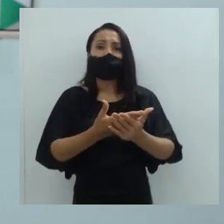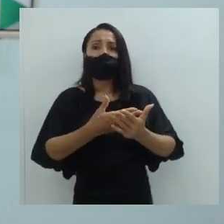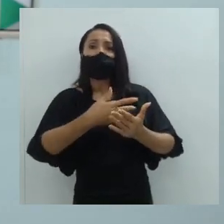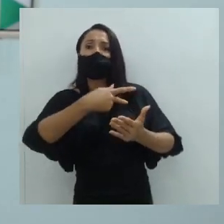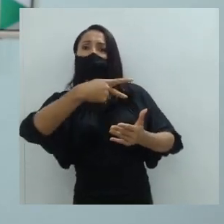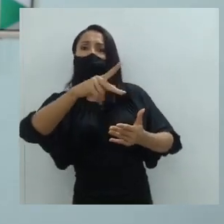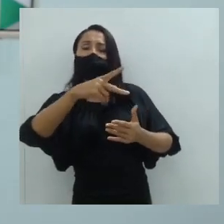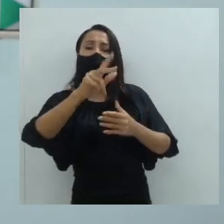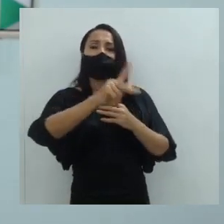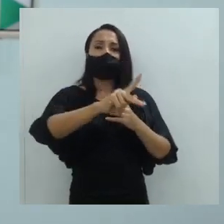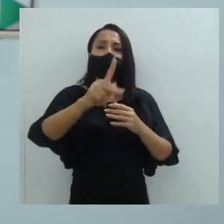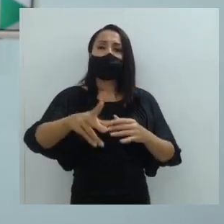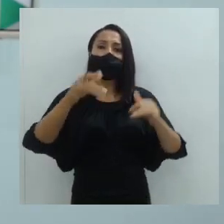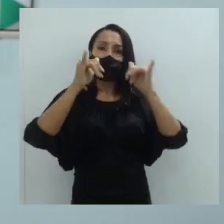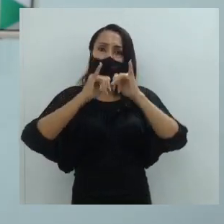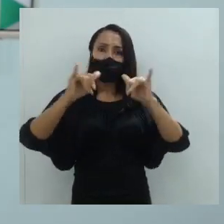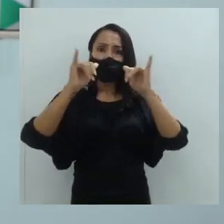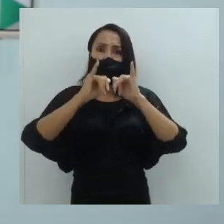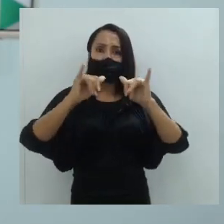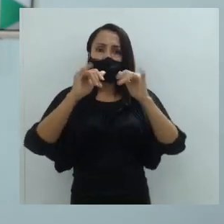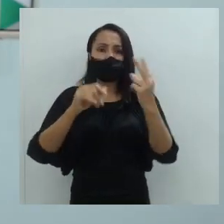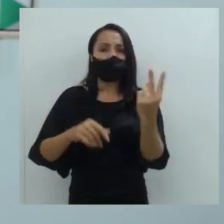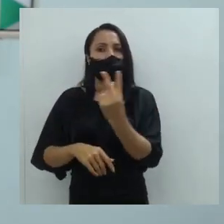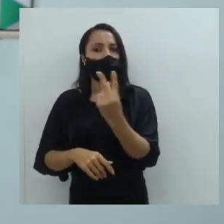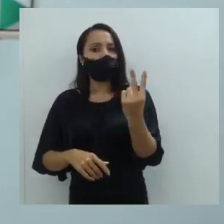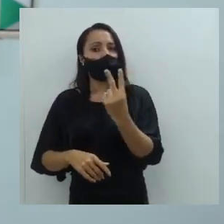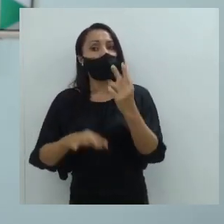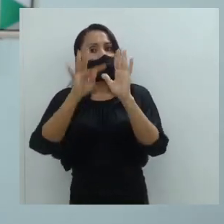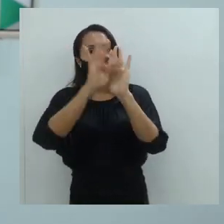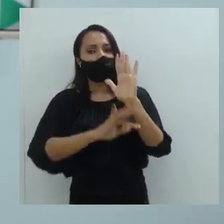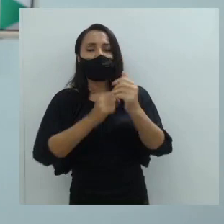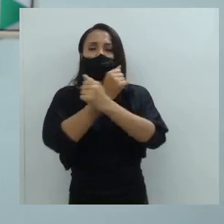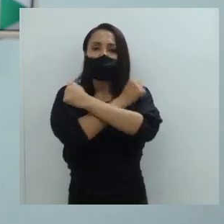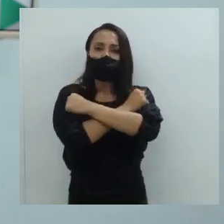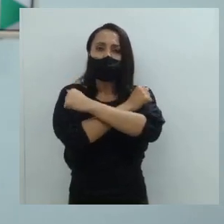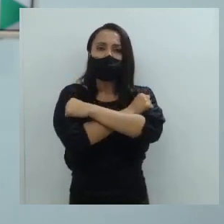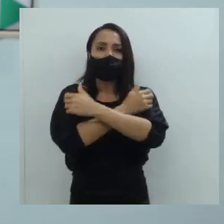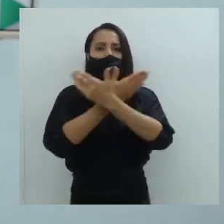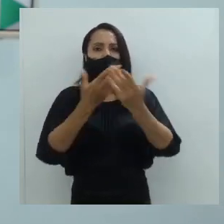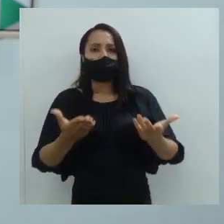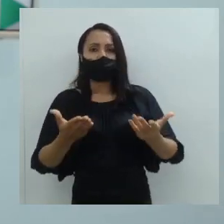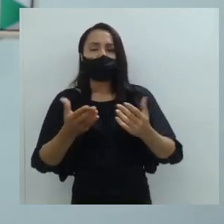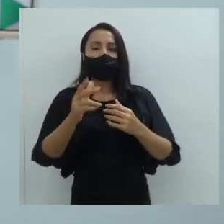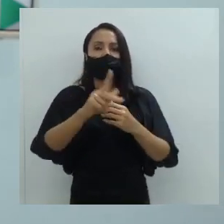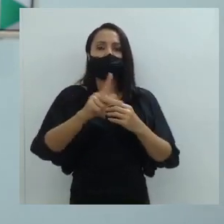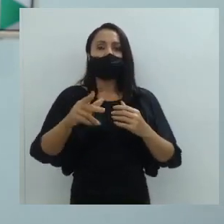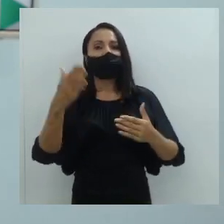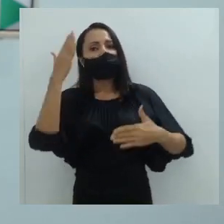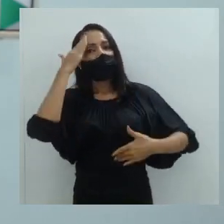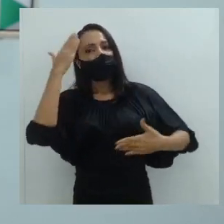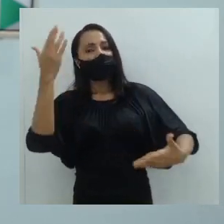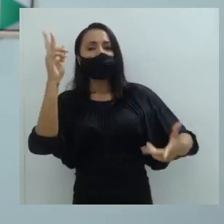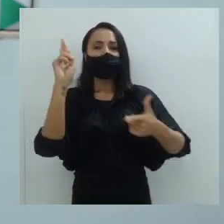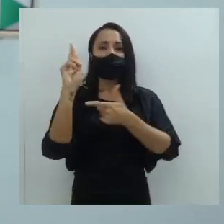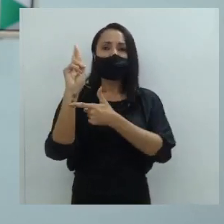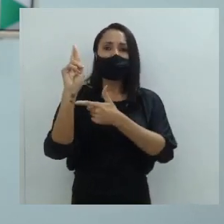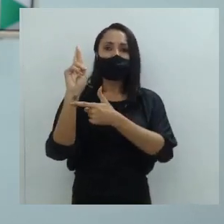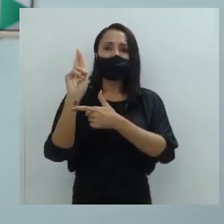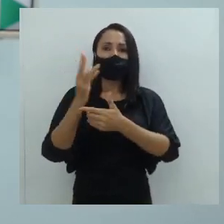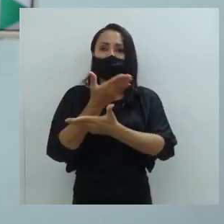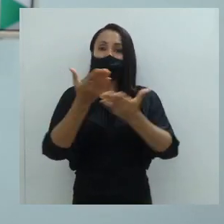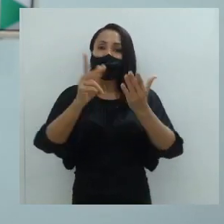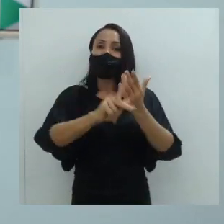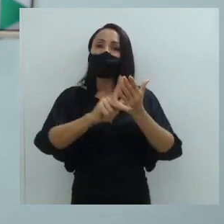professor as informações explícitas e implícitas do texto. Um forte abraço, professor Robson, e agradeço a Roberta, a nossa